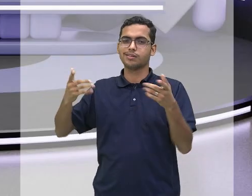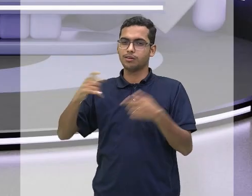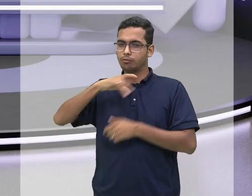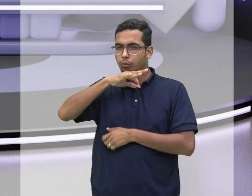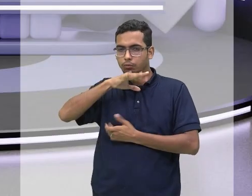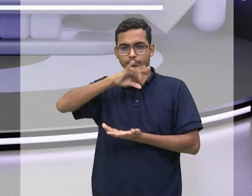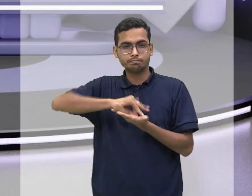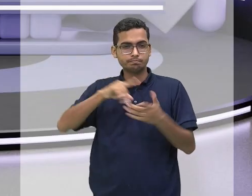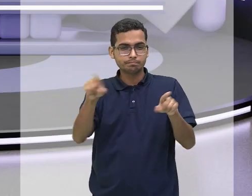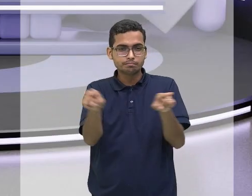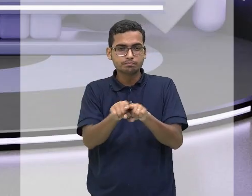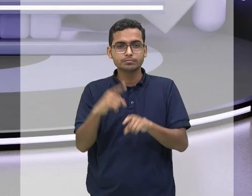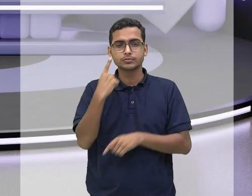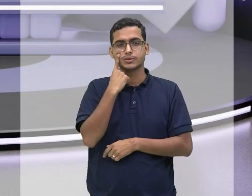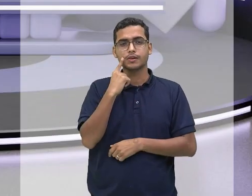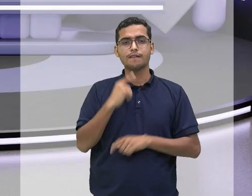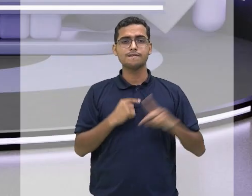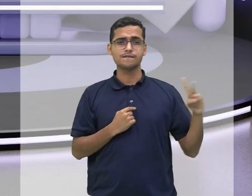em contravalores que